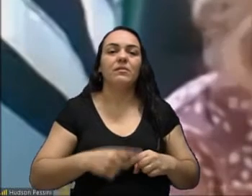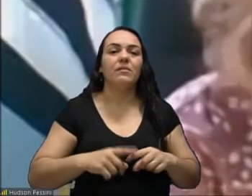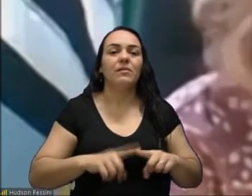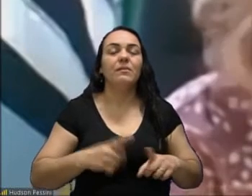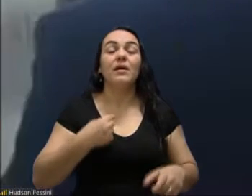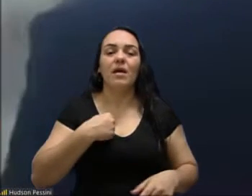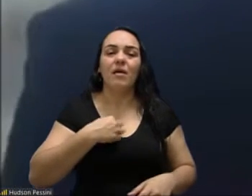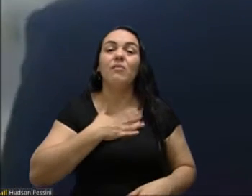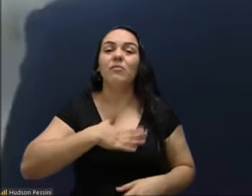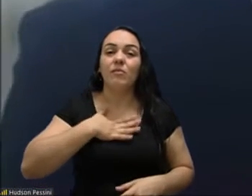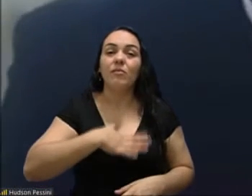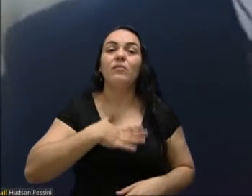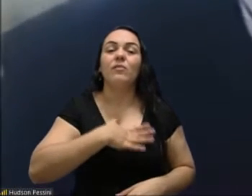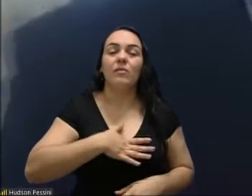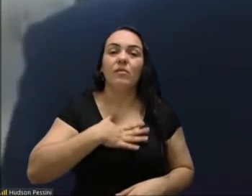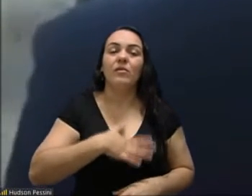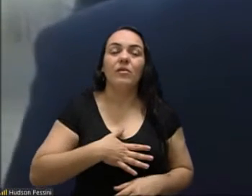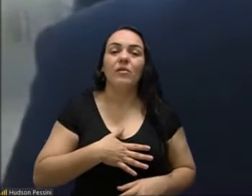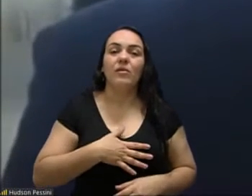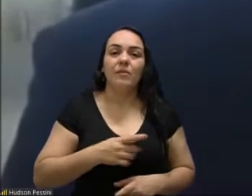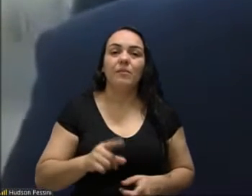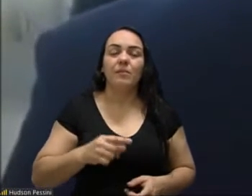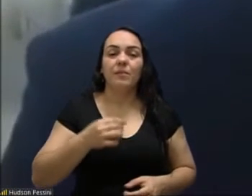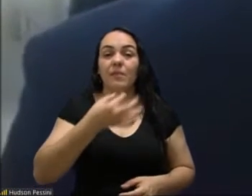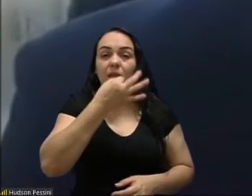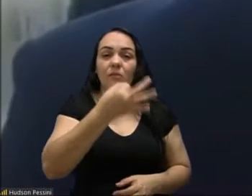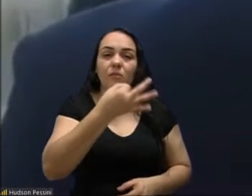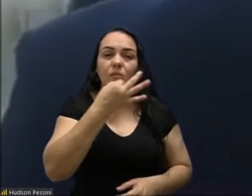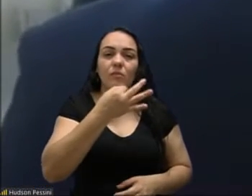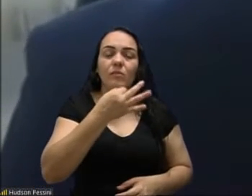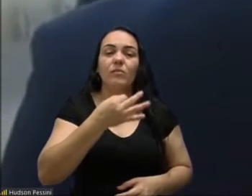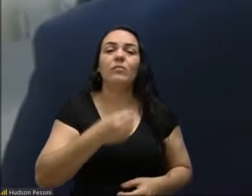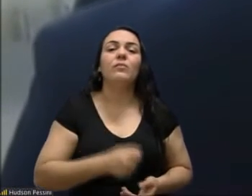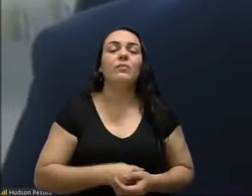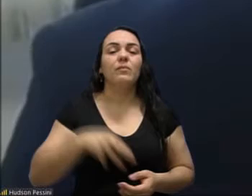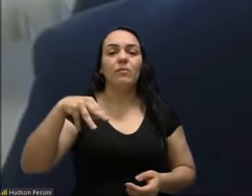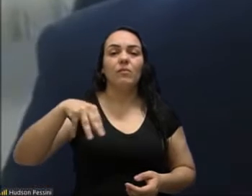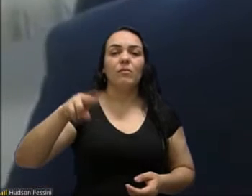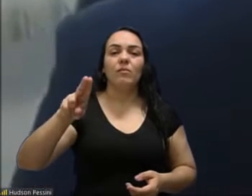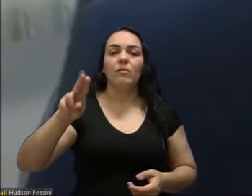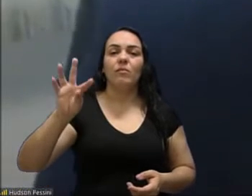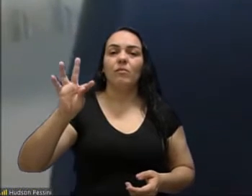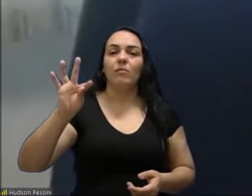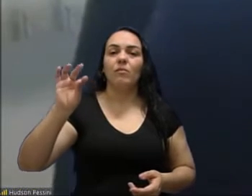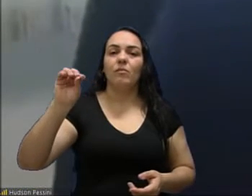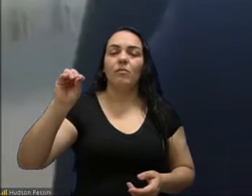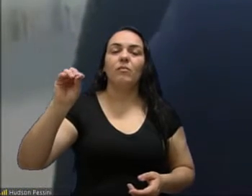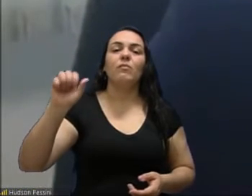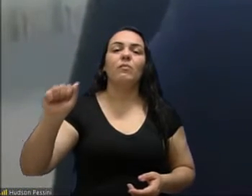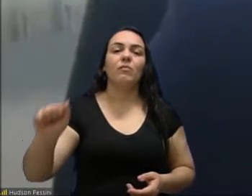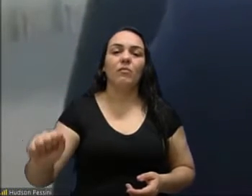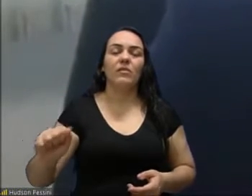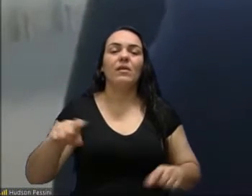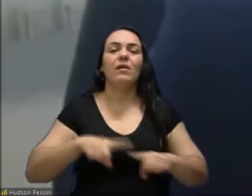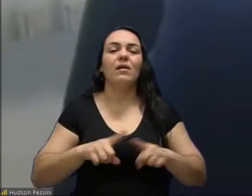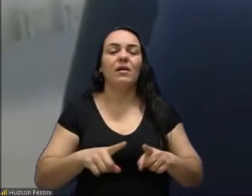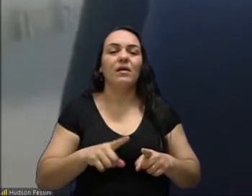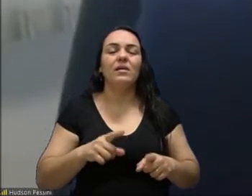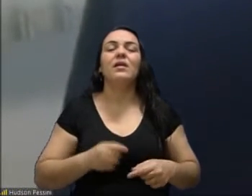gostaria aliás surgindo nesse projeto uma multa de 10 mil reais uma multa